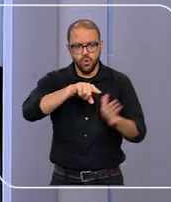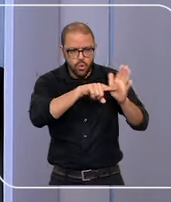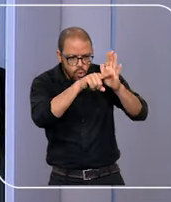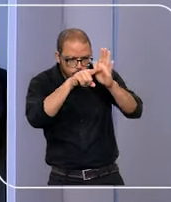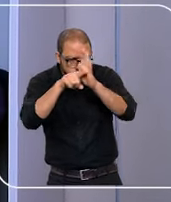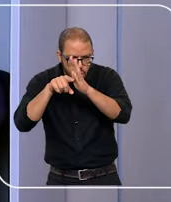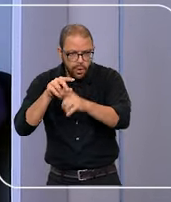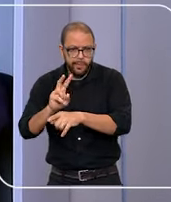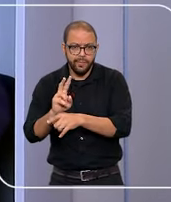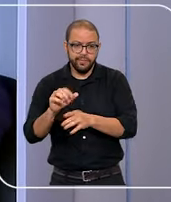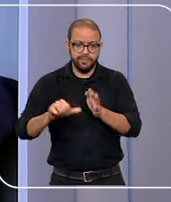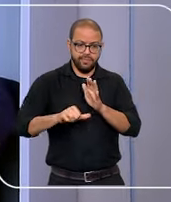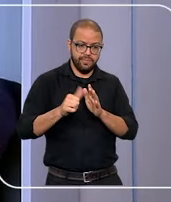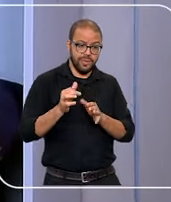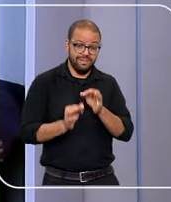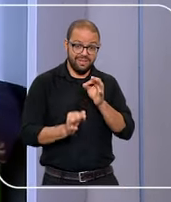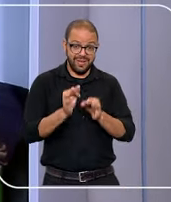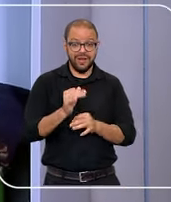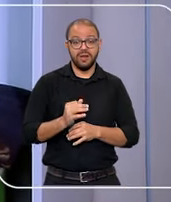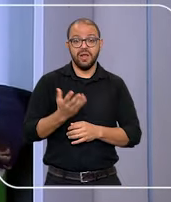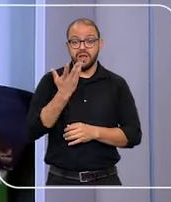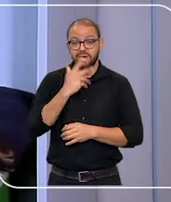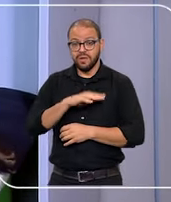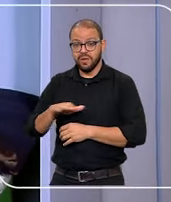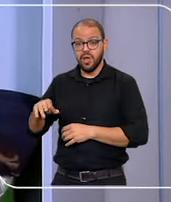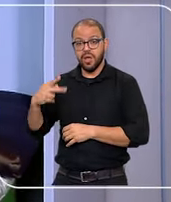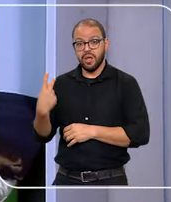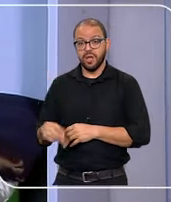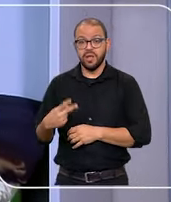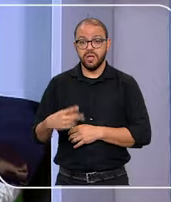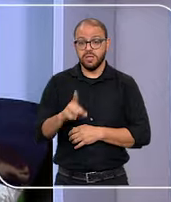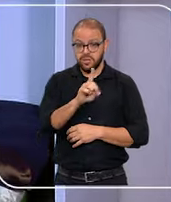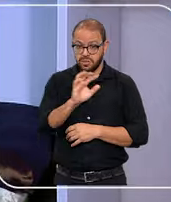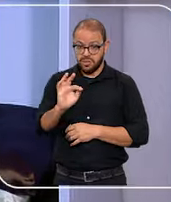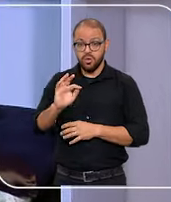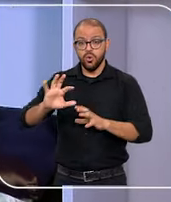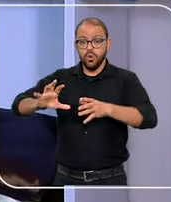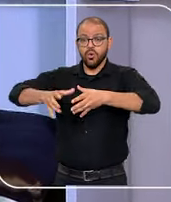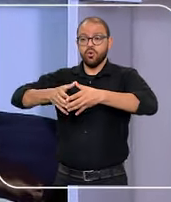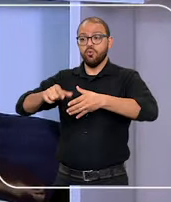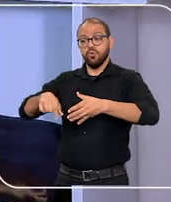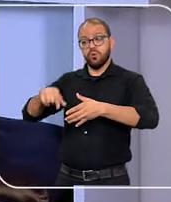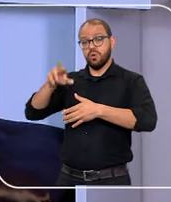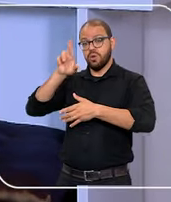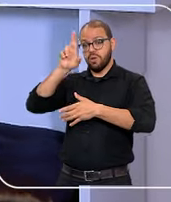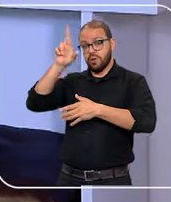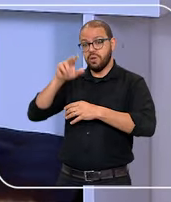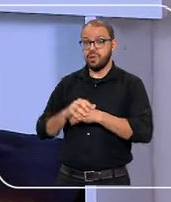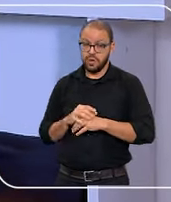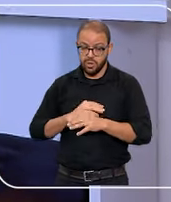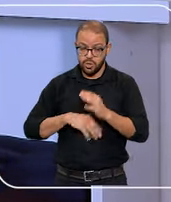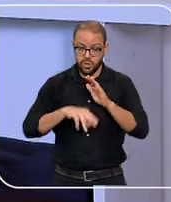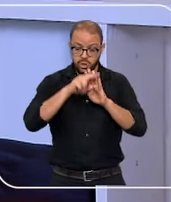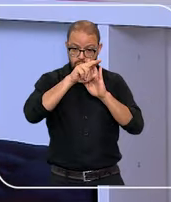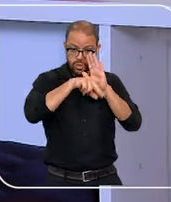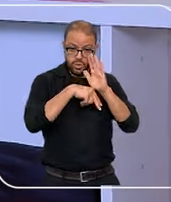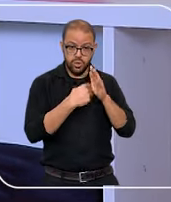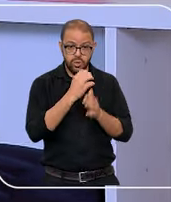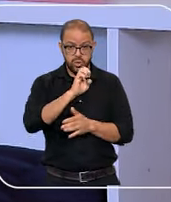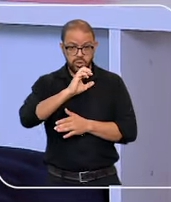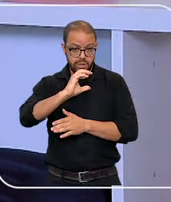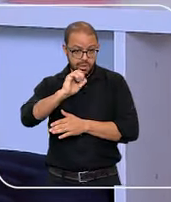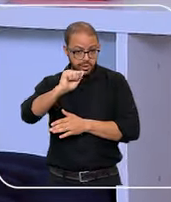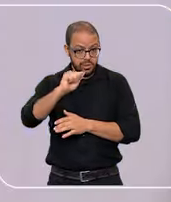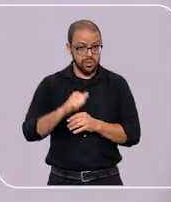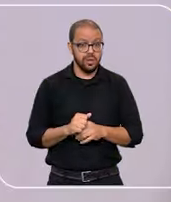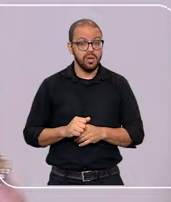Seção de Apuração e Proteção da Primeira Vara da Infância e da Juventude do Distrito Federal. O órgão é um dos responsáveis pelo cumprimento das normas